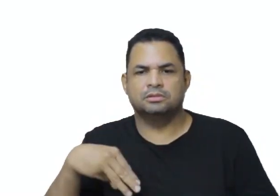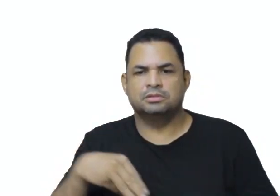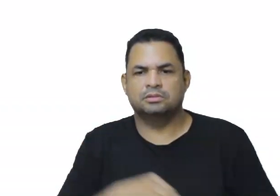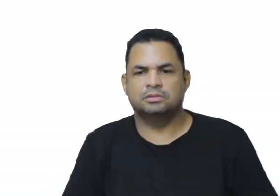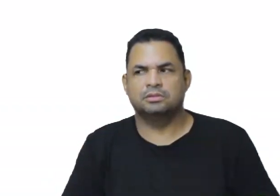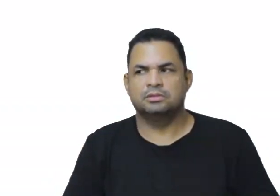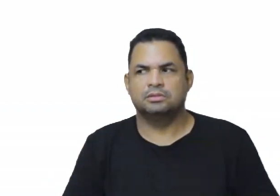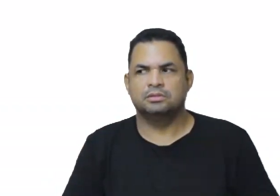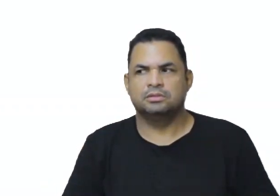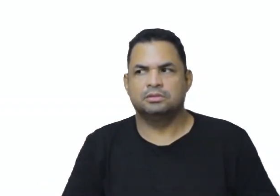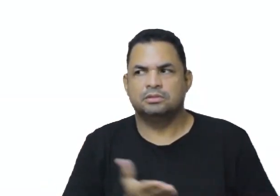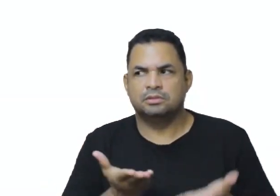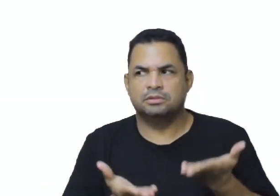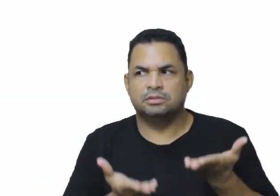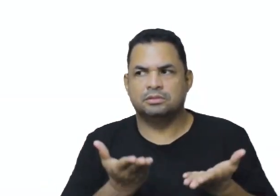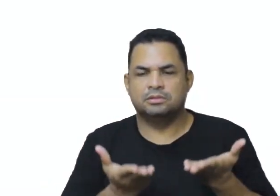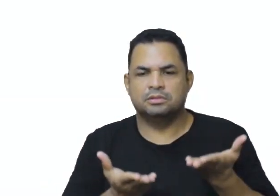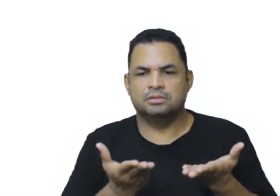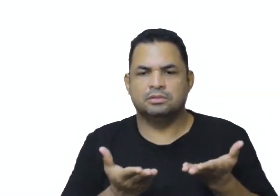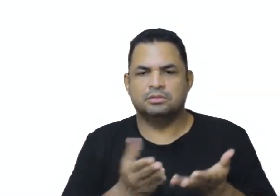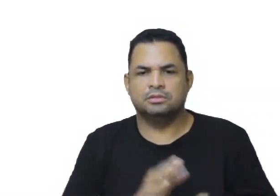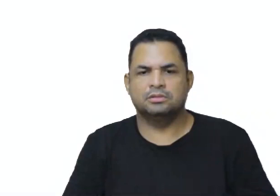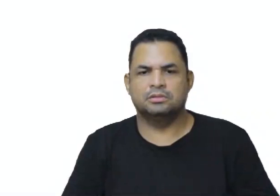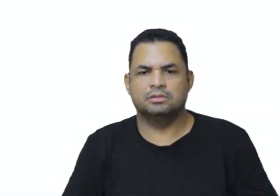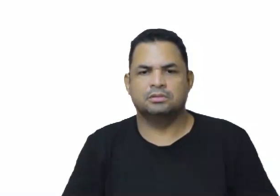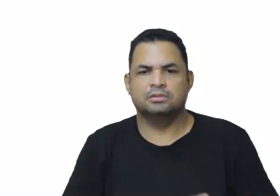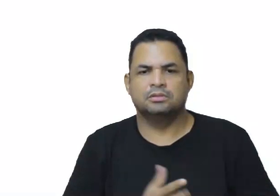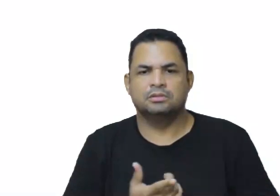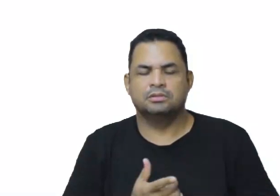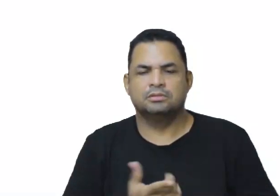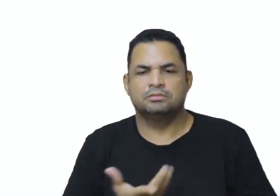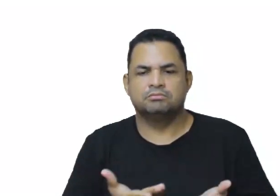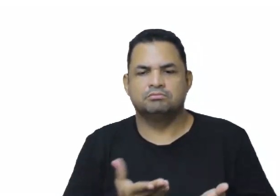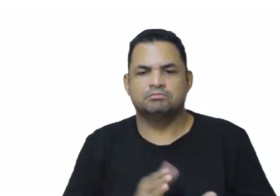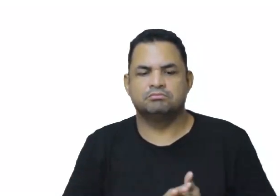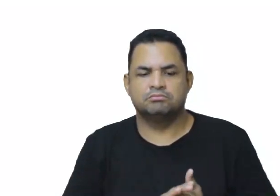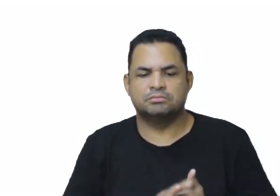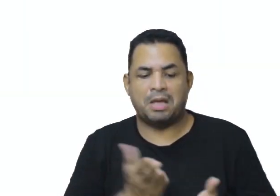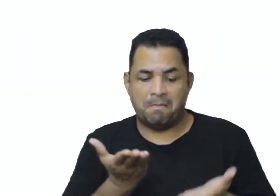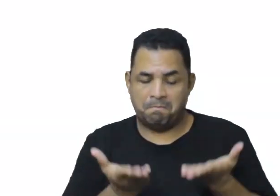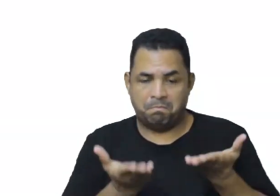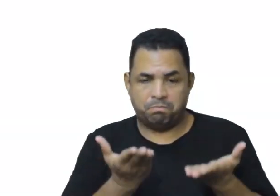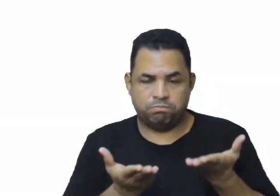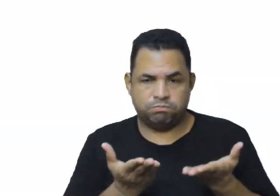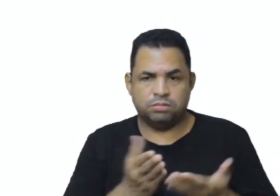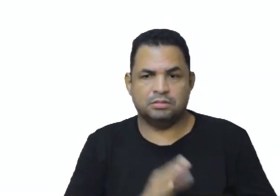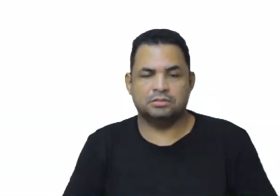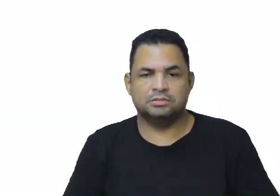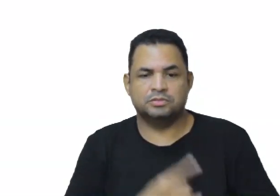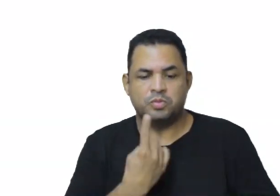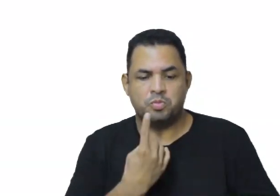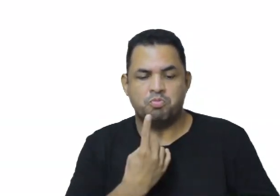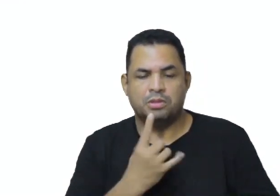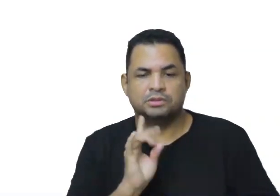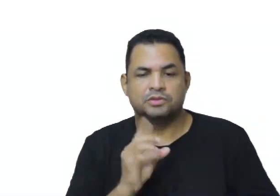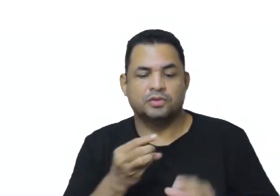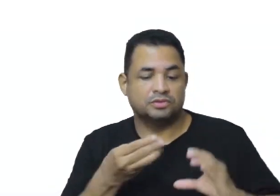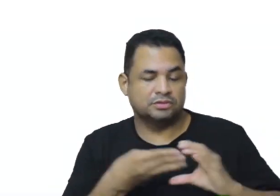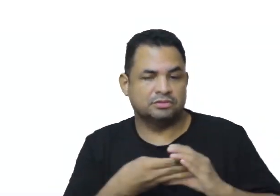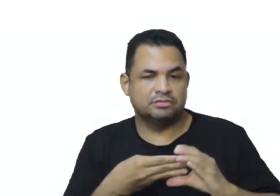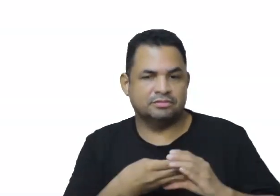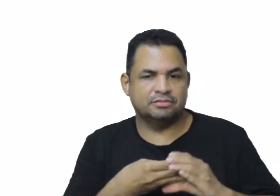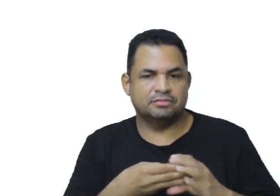já pesa 1 quilo, já consideravelmente um indivíduozinho um tanto pesado, né? Para quem era uma célula só,